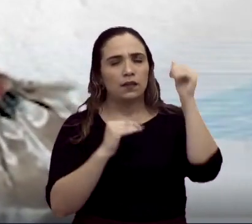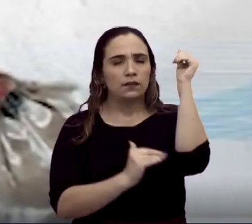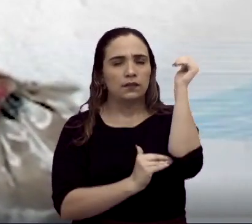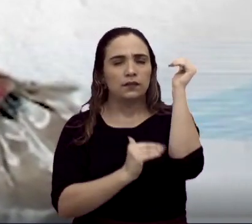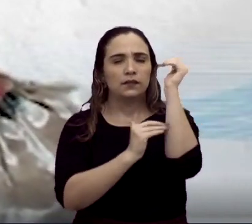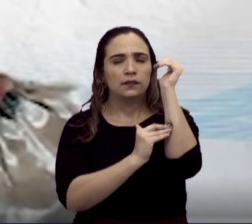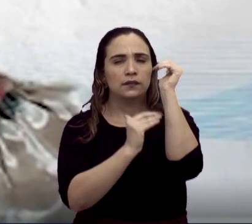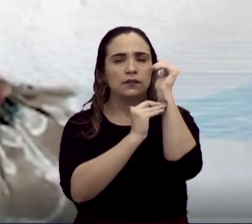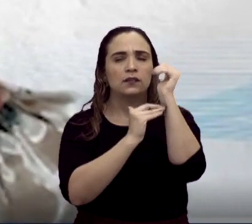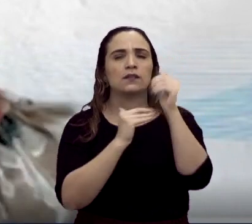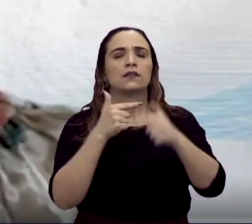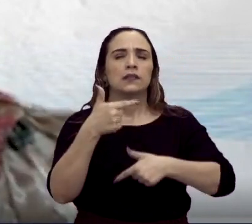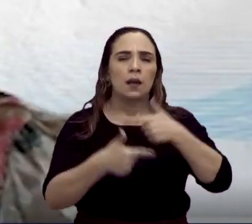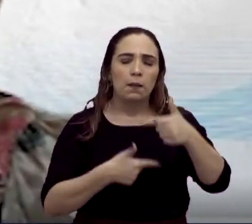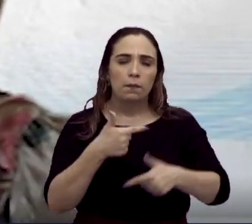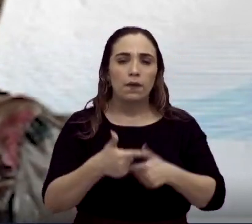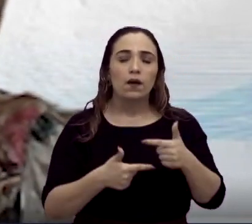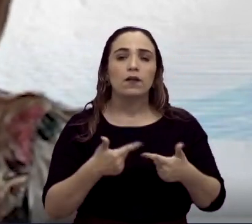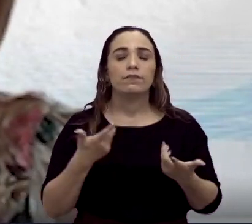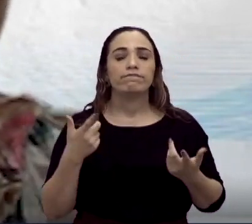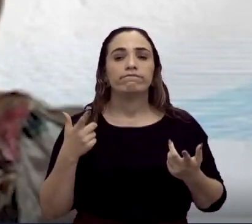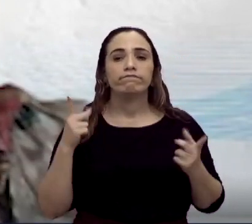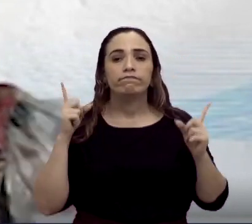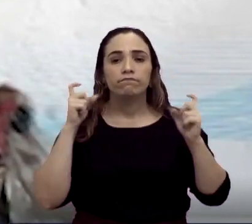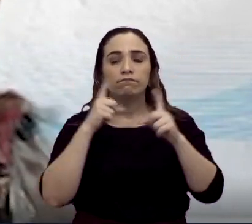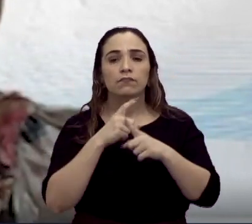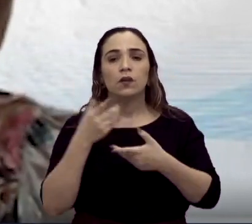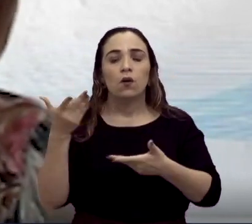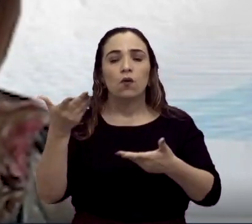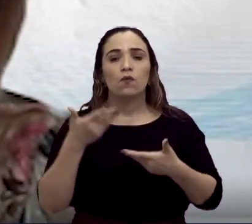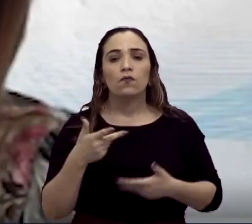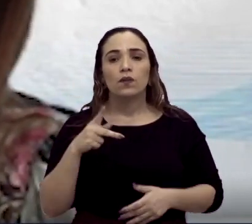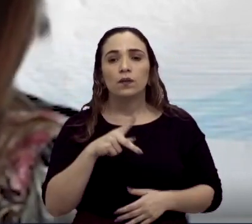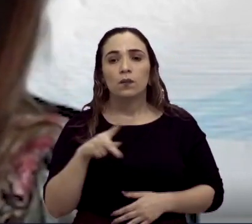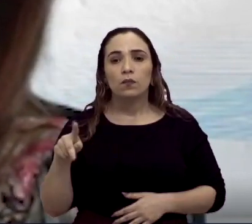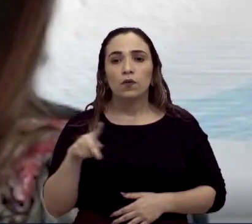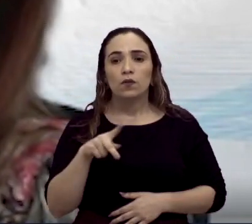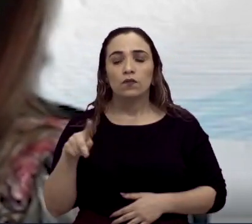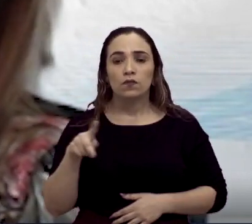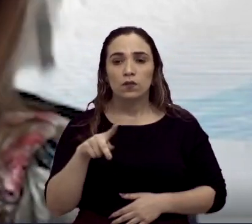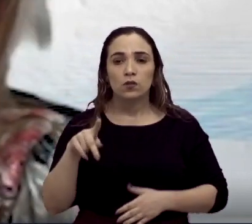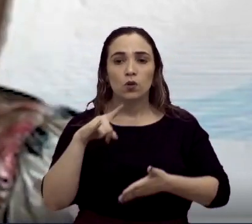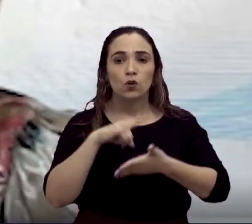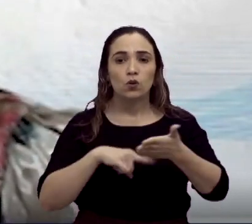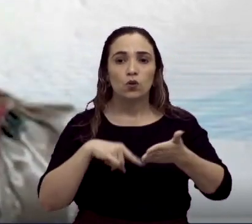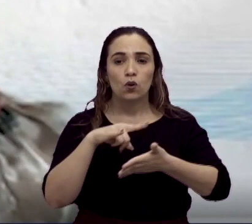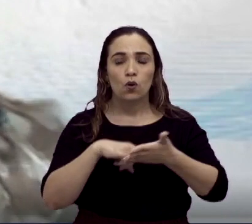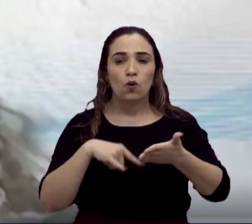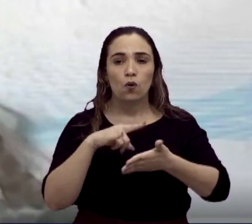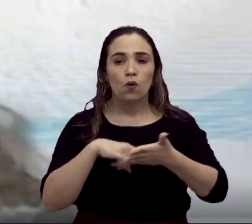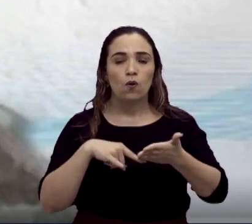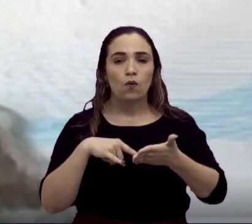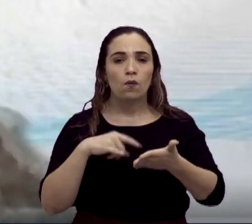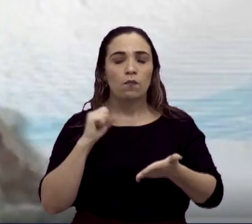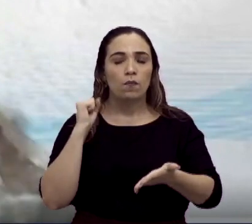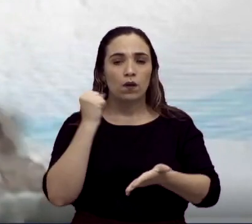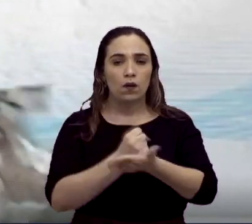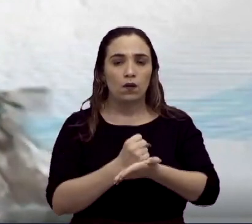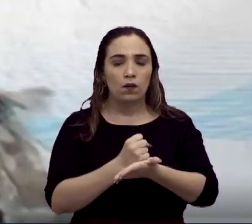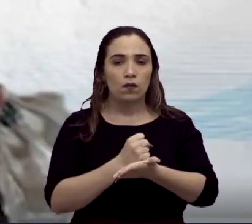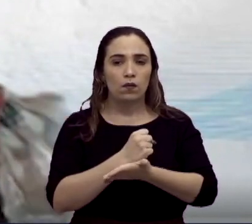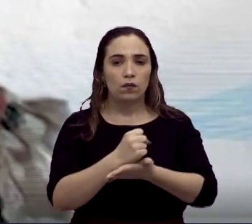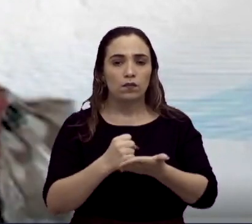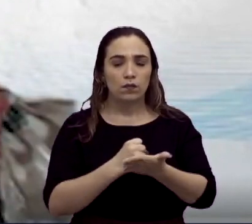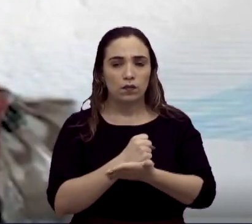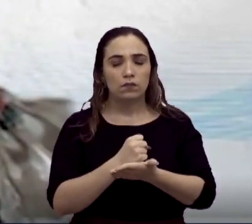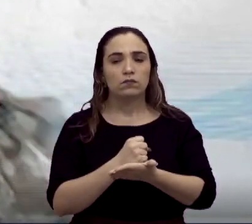com a dificuldade de encontrar professores que nos dessem a documentação necessária a tempo de uma contratação. E aqui